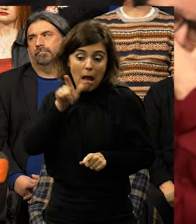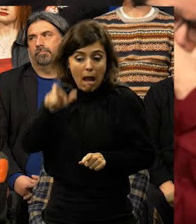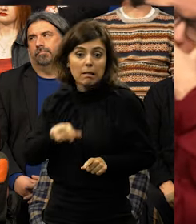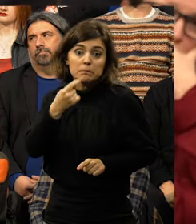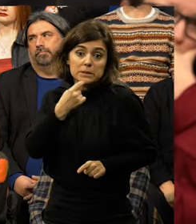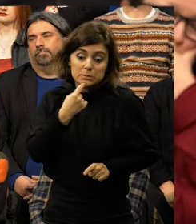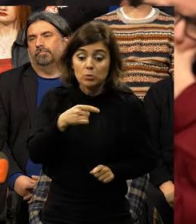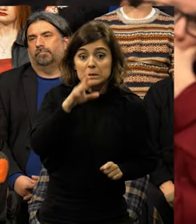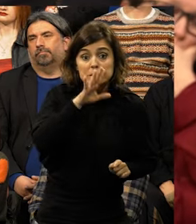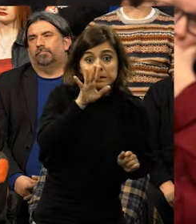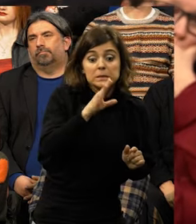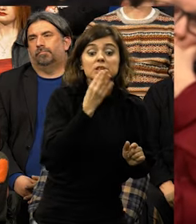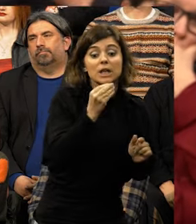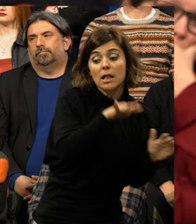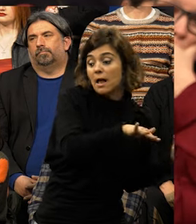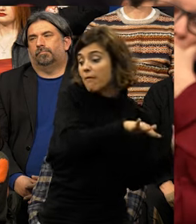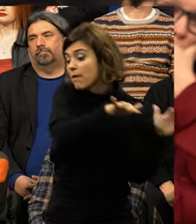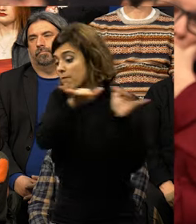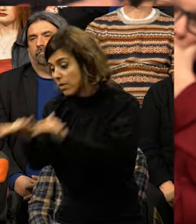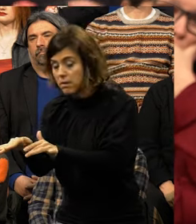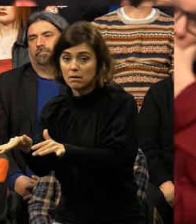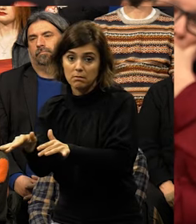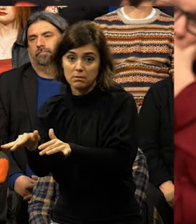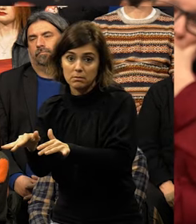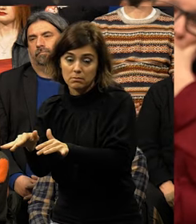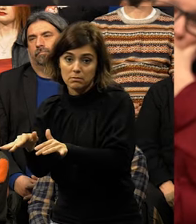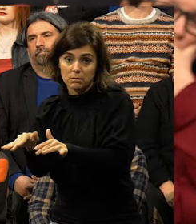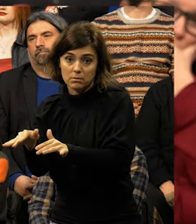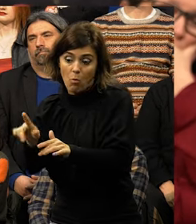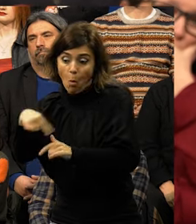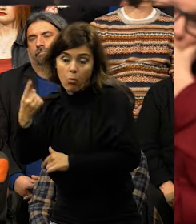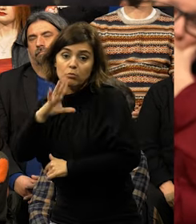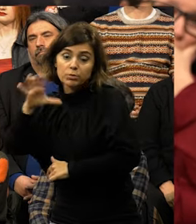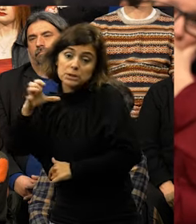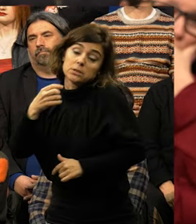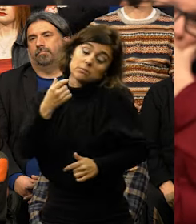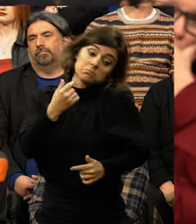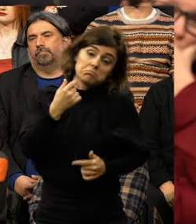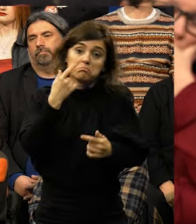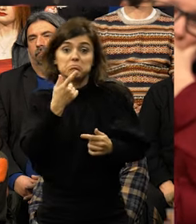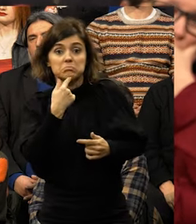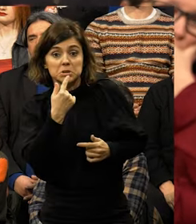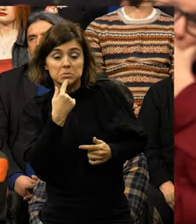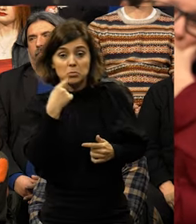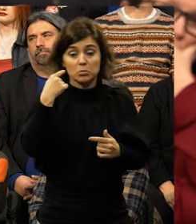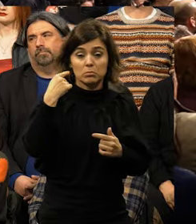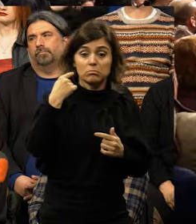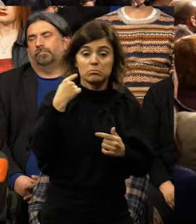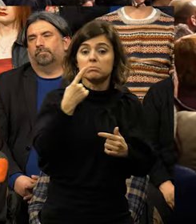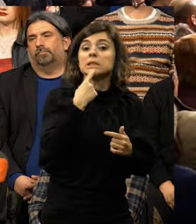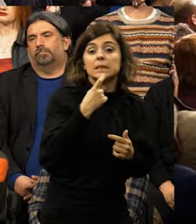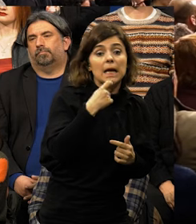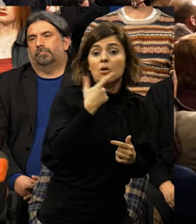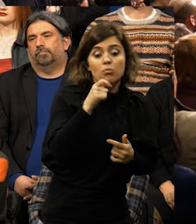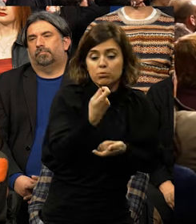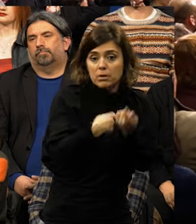estavam a ser invadidos por Israel o Reino Unido não poderia fornecer armas nesse mesmo ano outro insuspeito